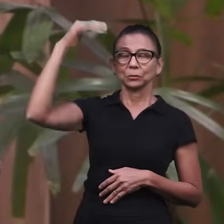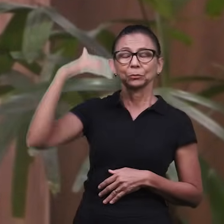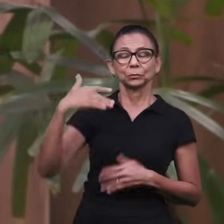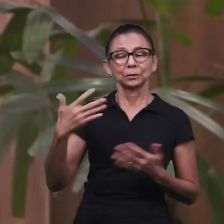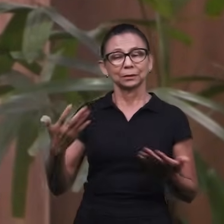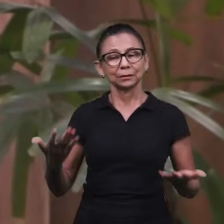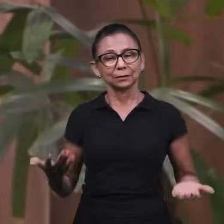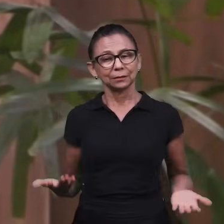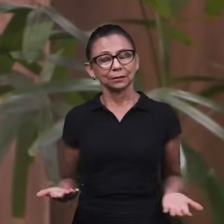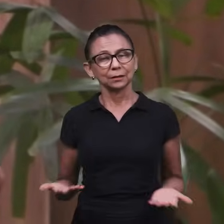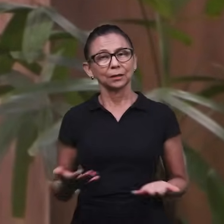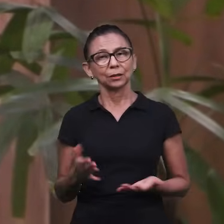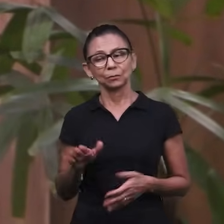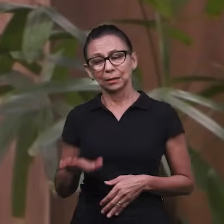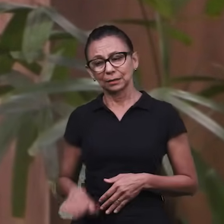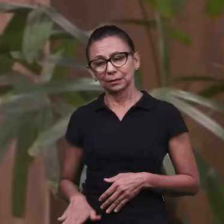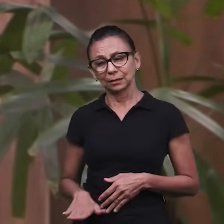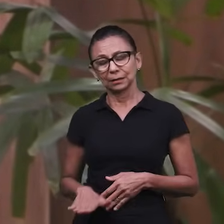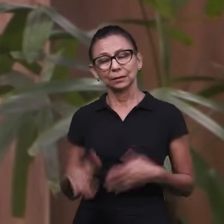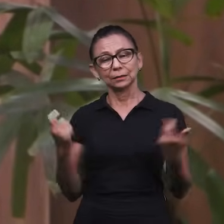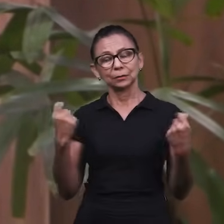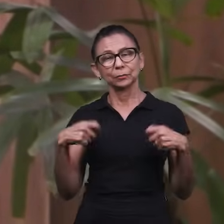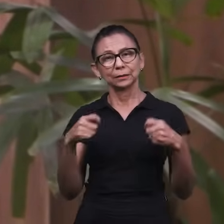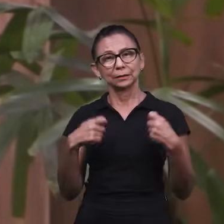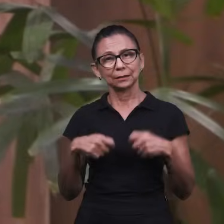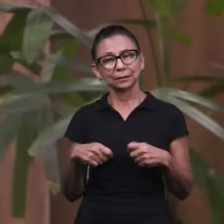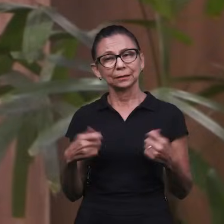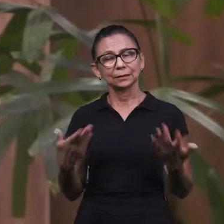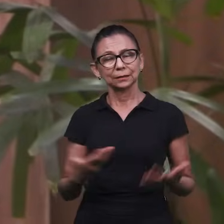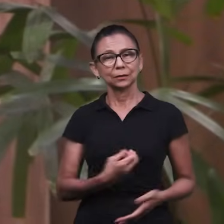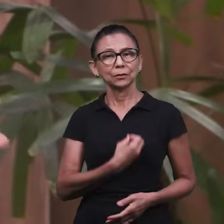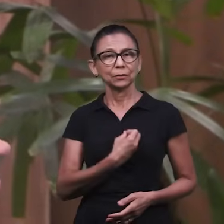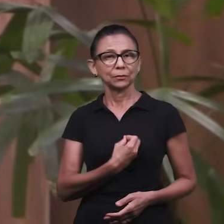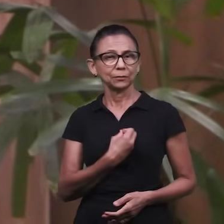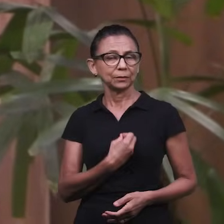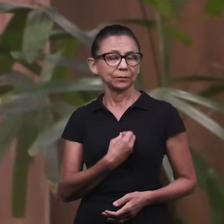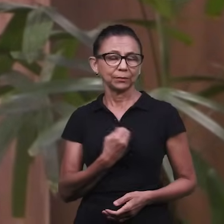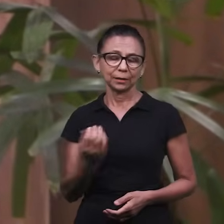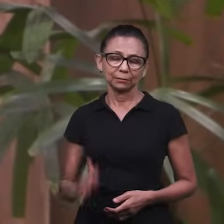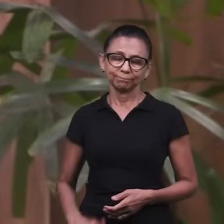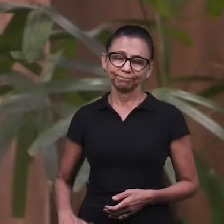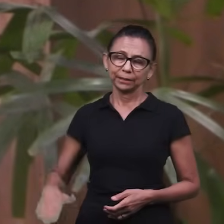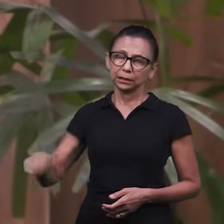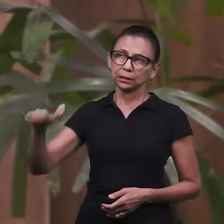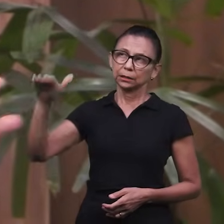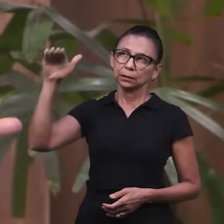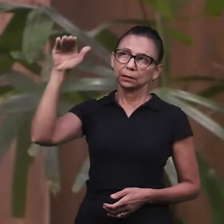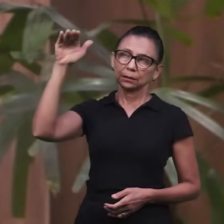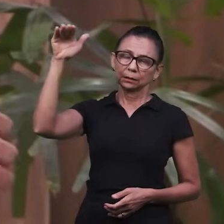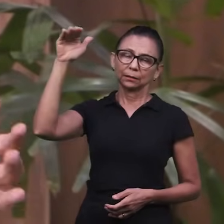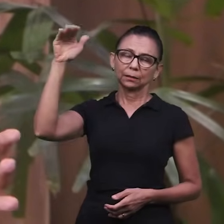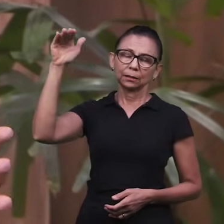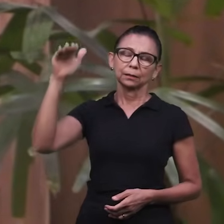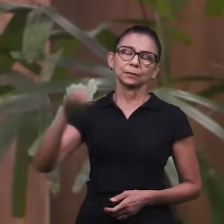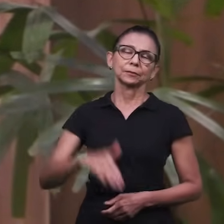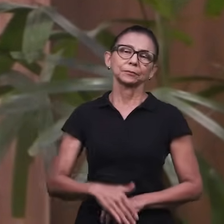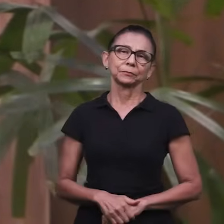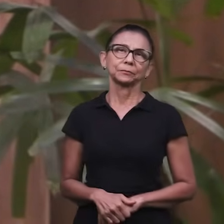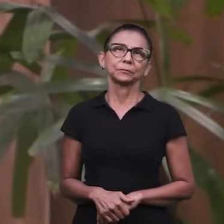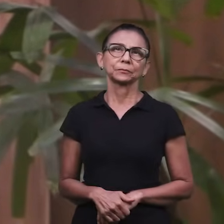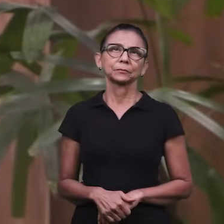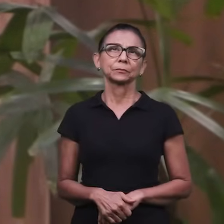diagnóstico, ela vai precisar lidar com esse quadro durante toda a vida. Um adulto pode apresentar também o transtorno de déficit de